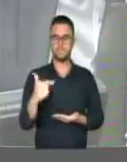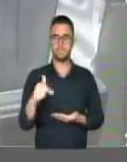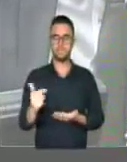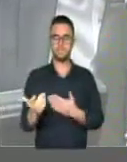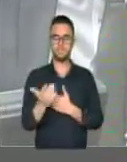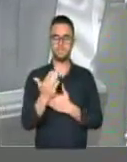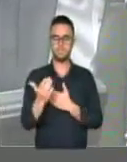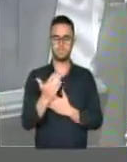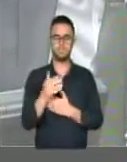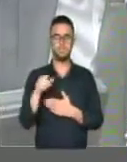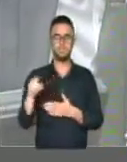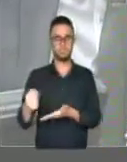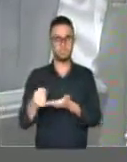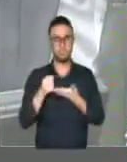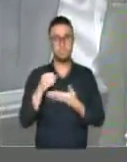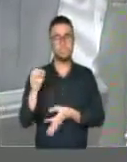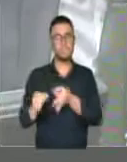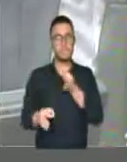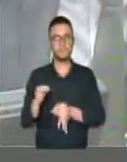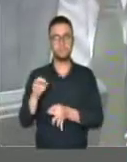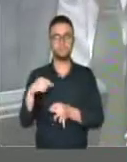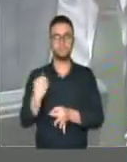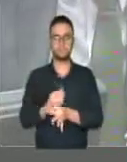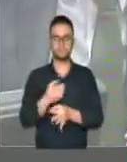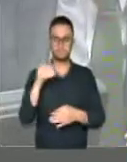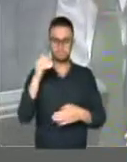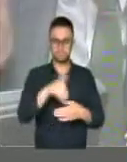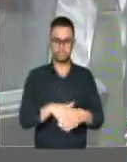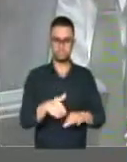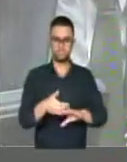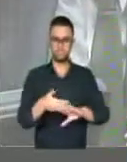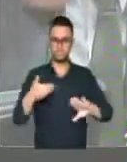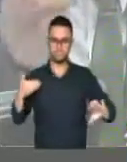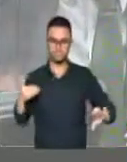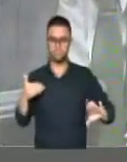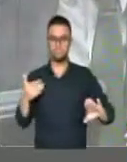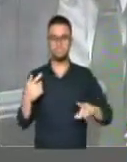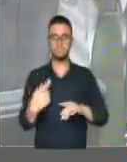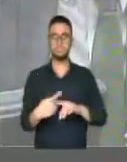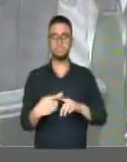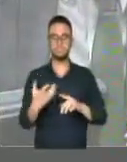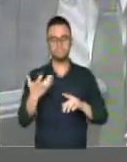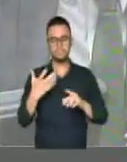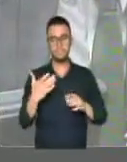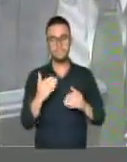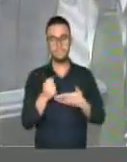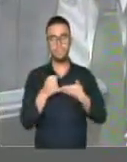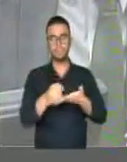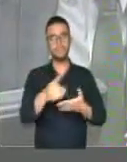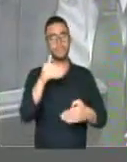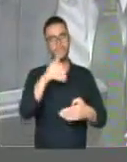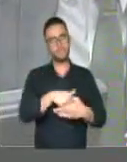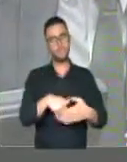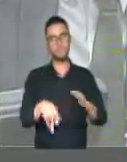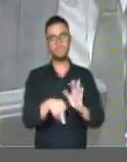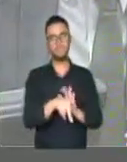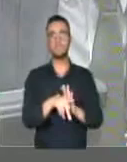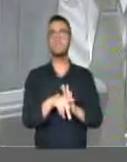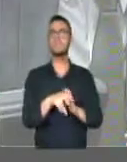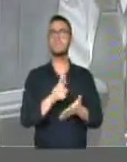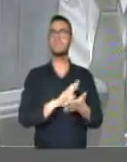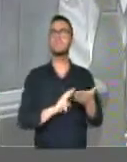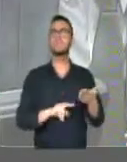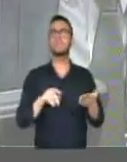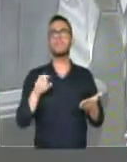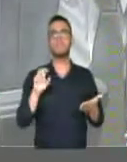notadamente a assessoria jurídica, um voto em separado que é para apoiar o voto do relator. E ele, por